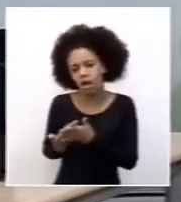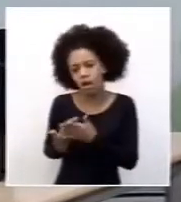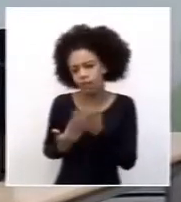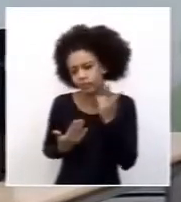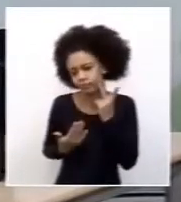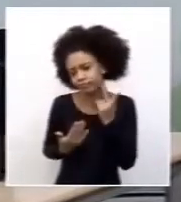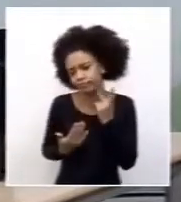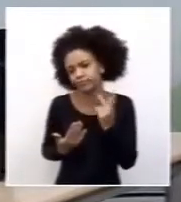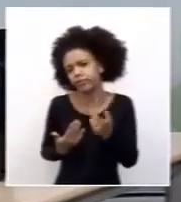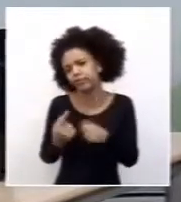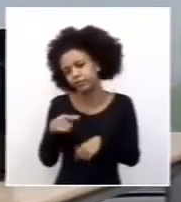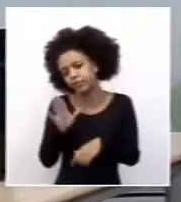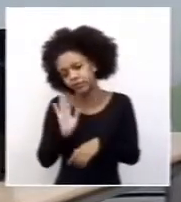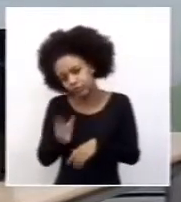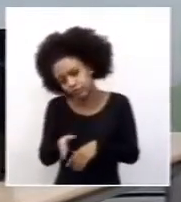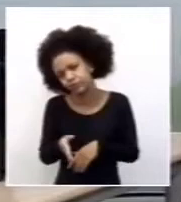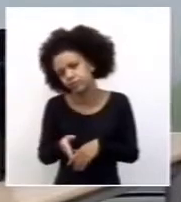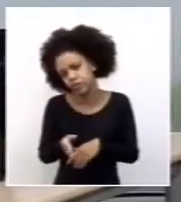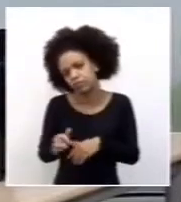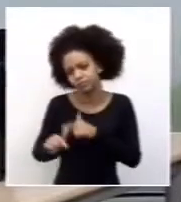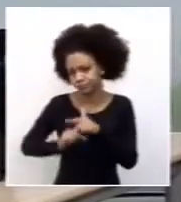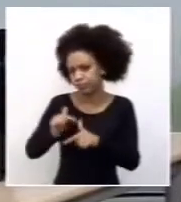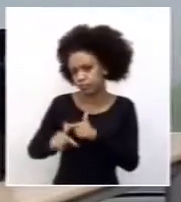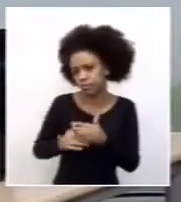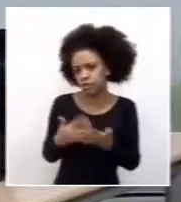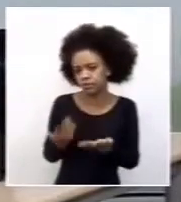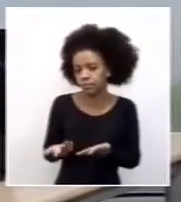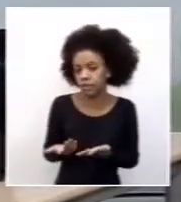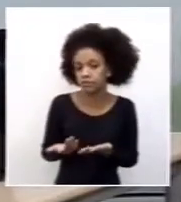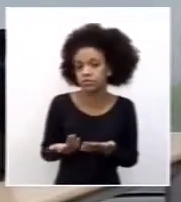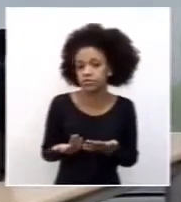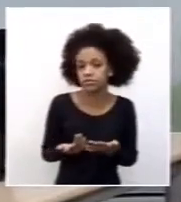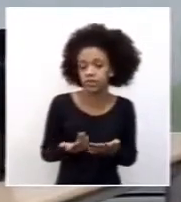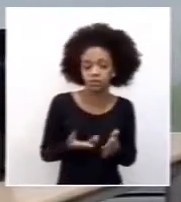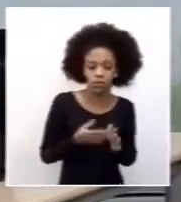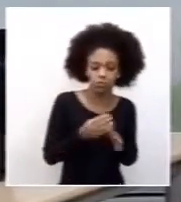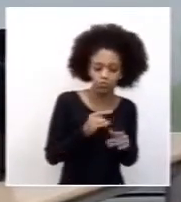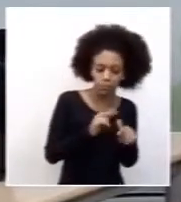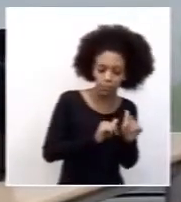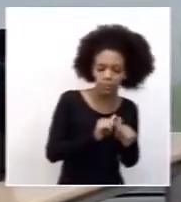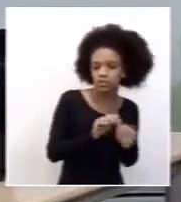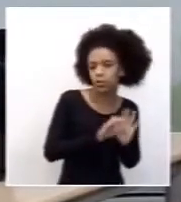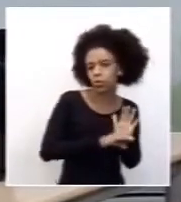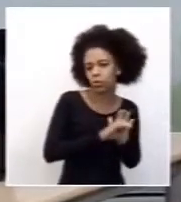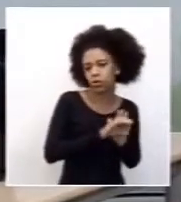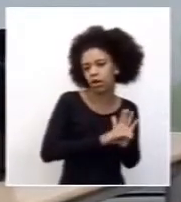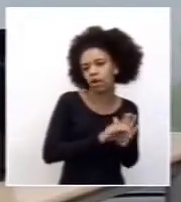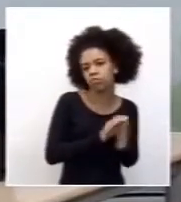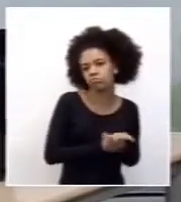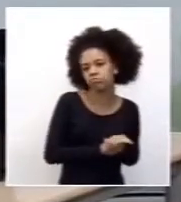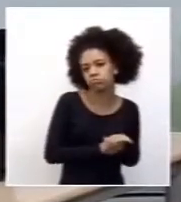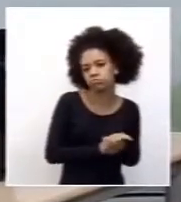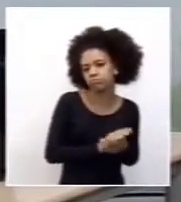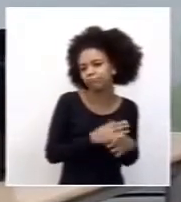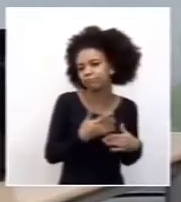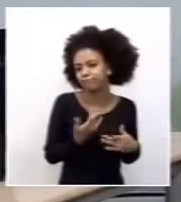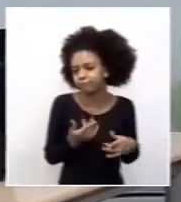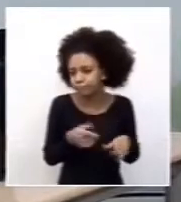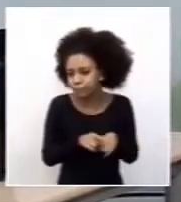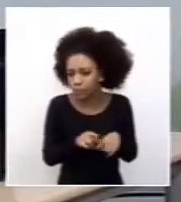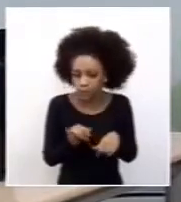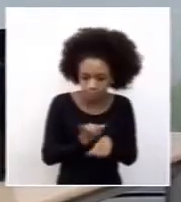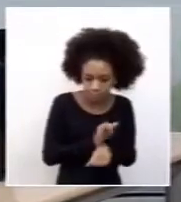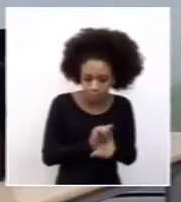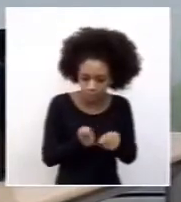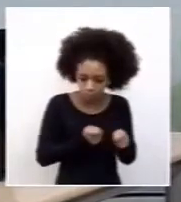você trabalha assim, de um modo mais, assim, com materiais curriculares, ou seja, com materiais manipulativos. Então,